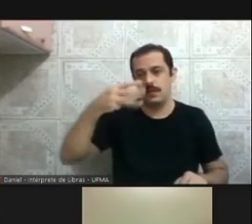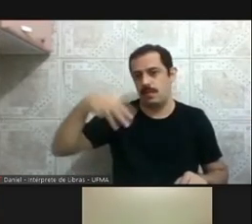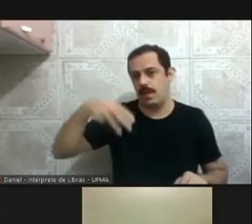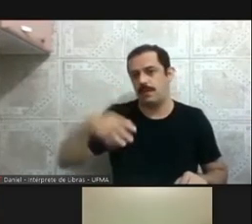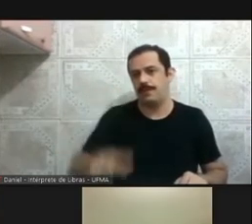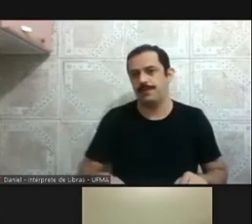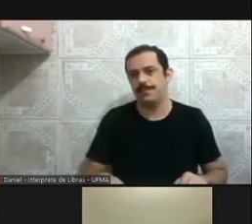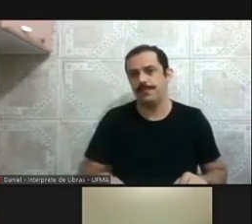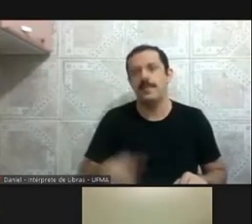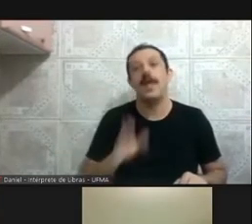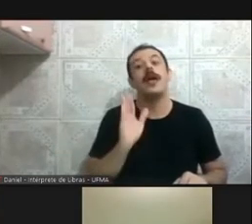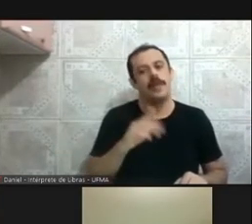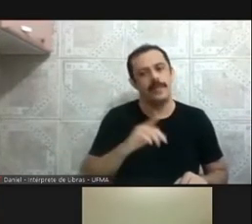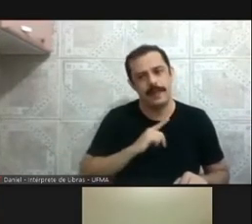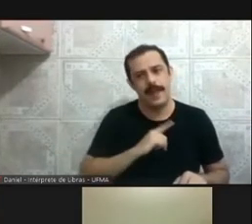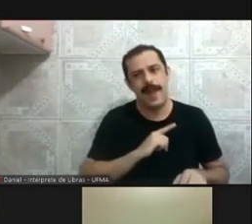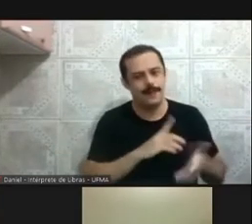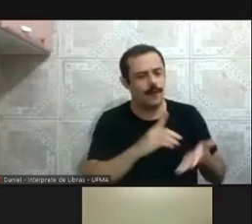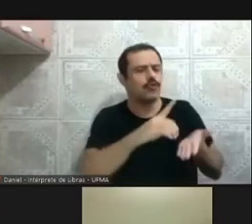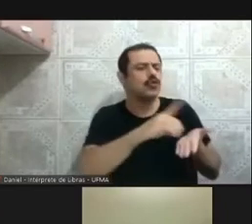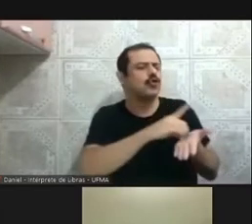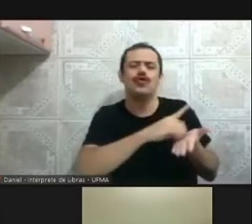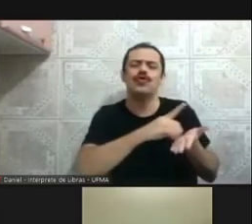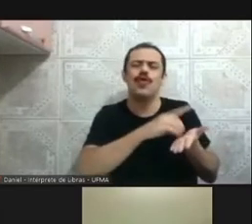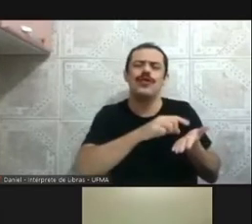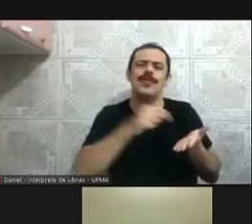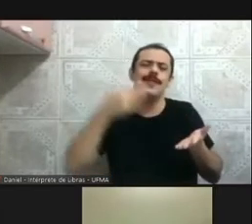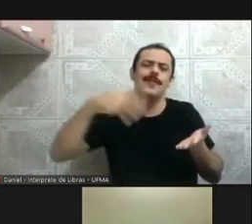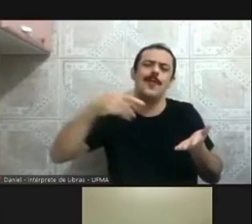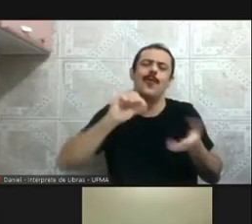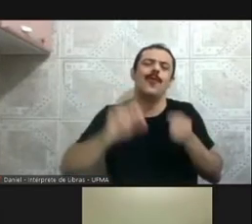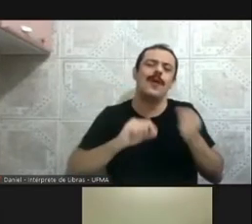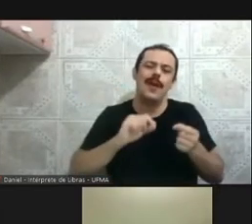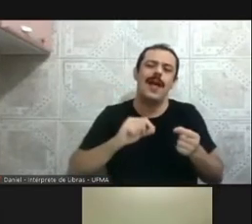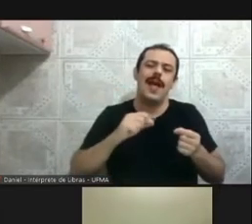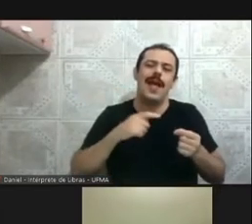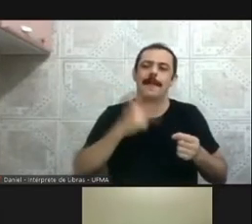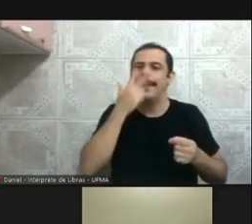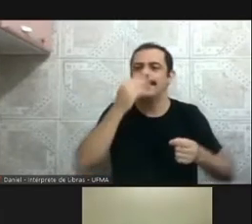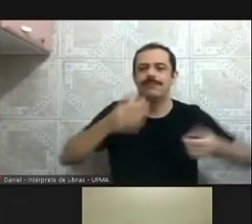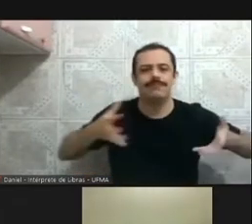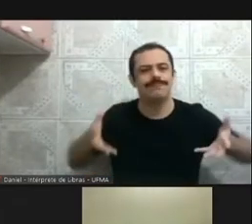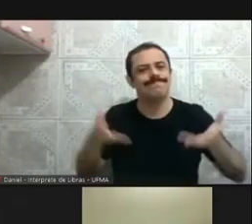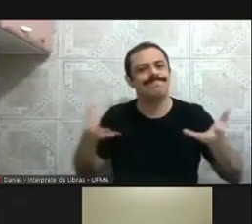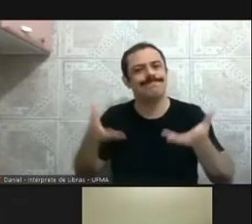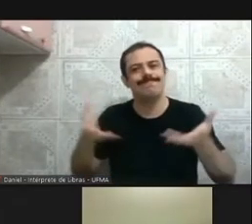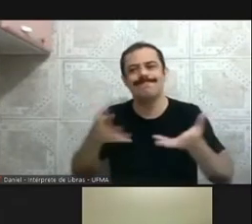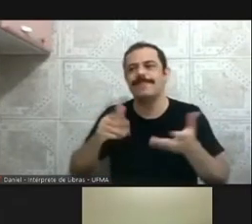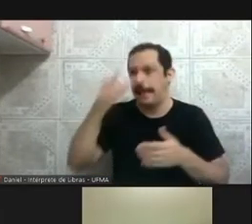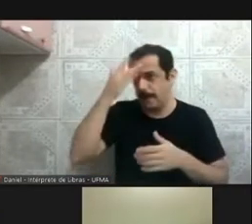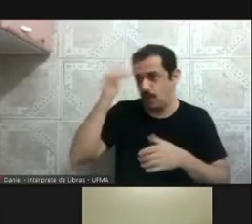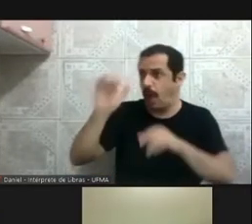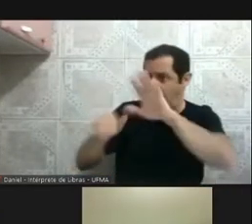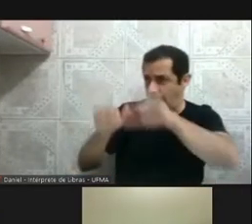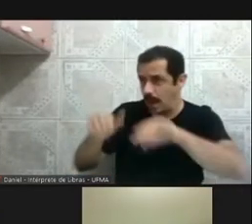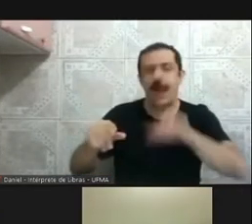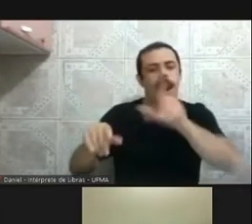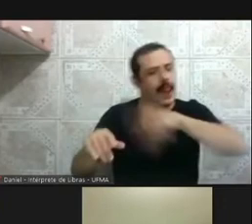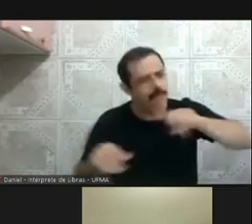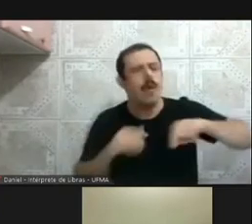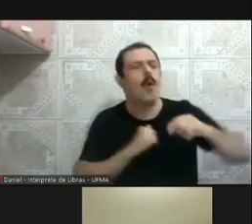Lá, o Guarnicê é o encontro, é o aquecimento dos brincantes, onde você leva o bumba-boi, leva a